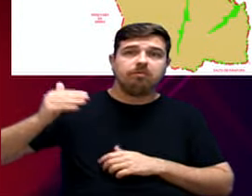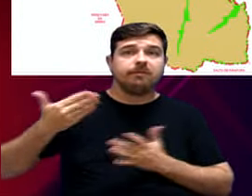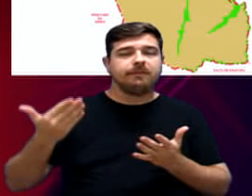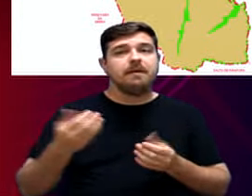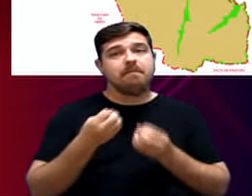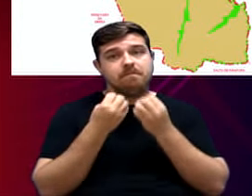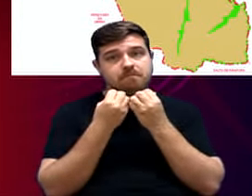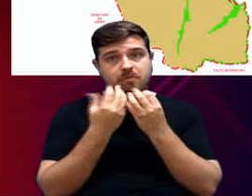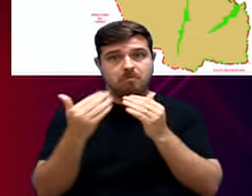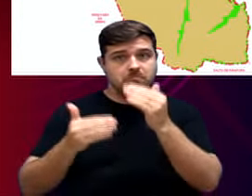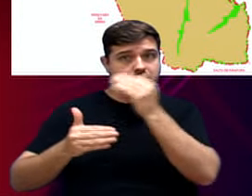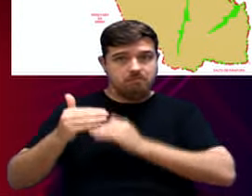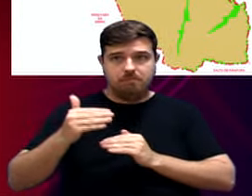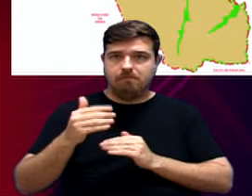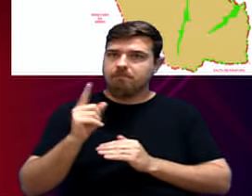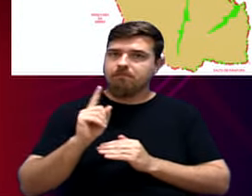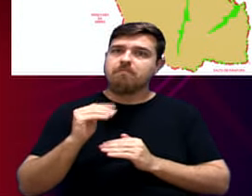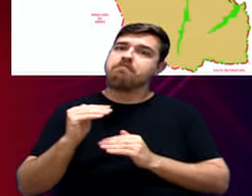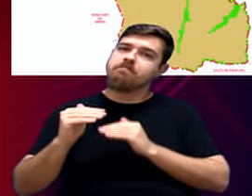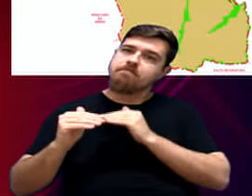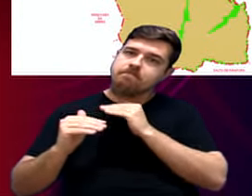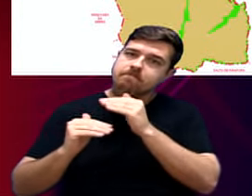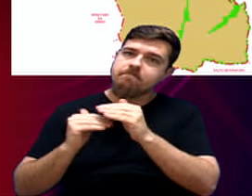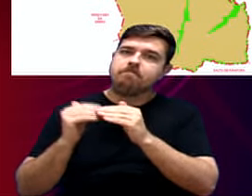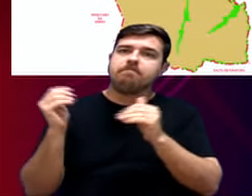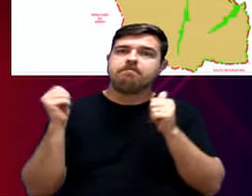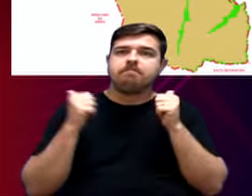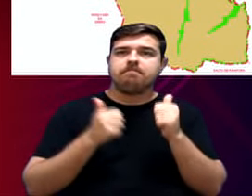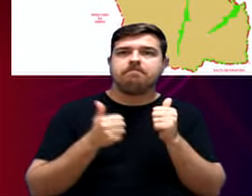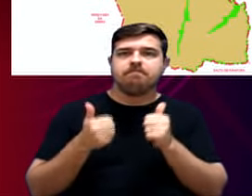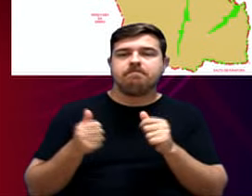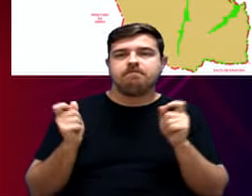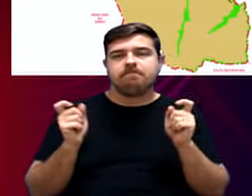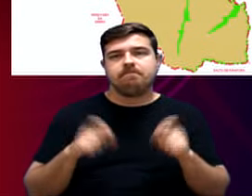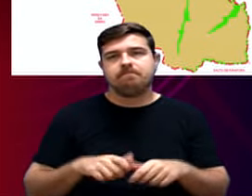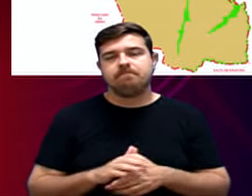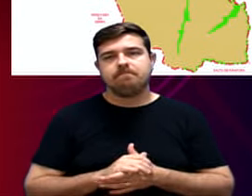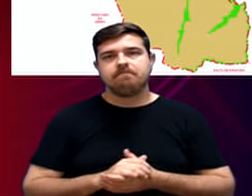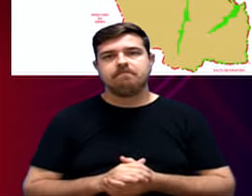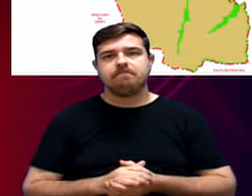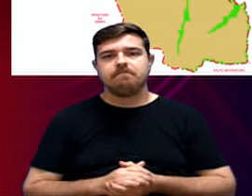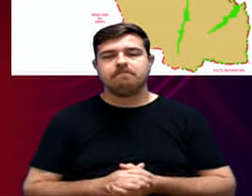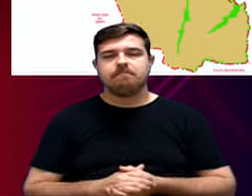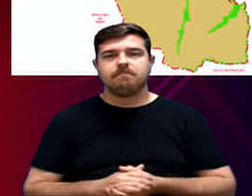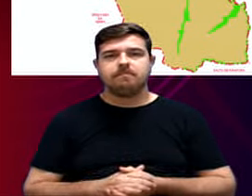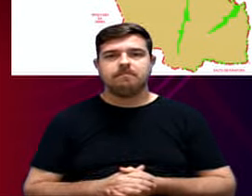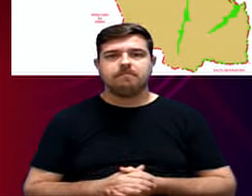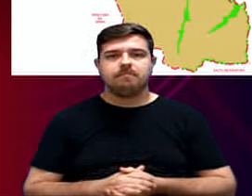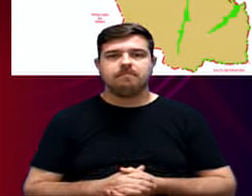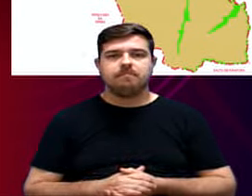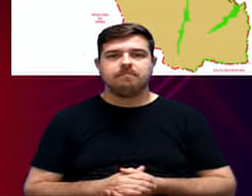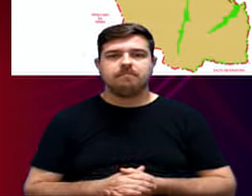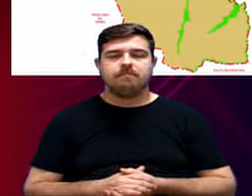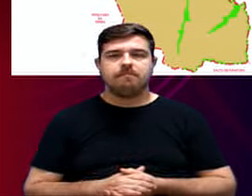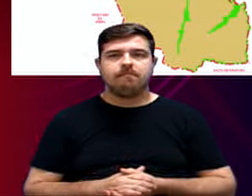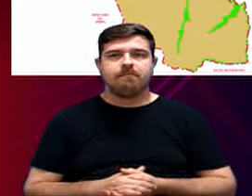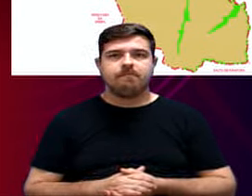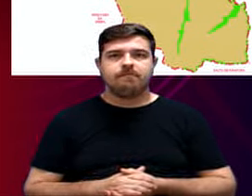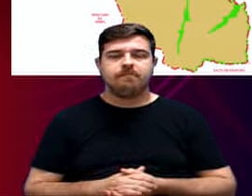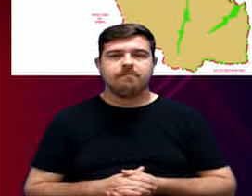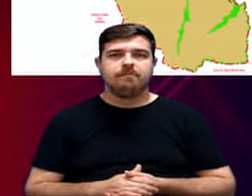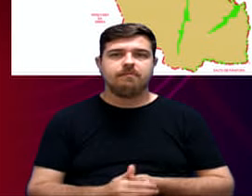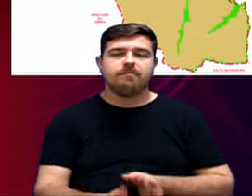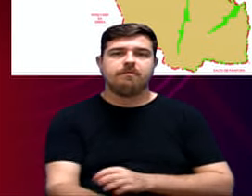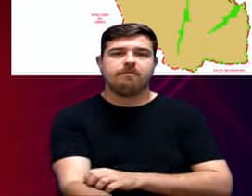um a gente não regrediu né a gente não a gente não praticamente que não que vamos dizer a gente não Não adensou